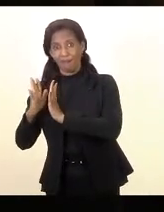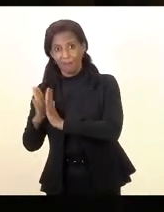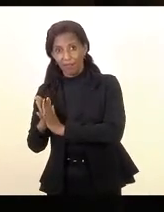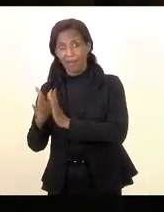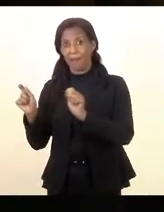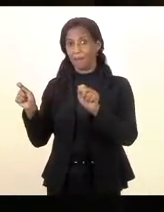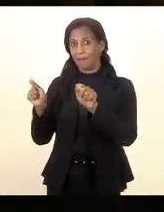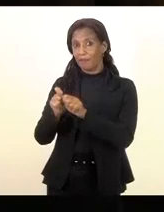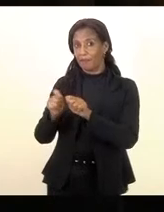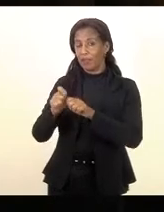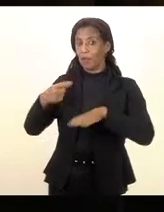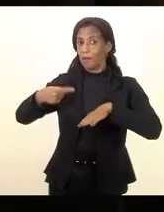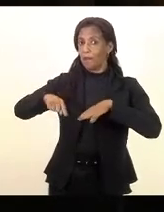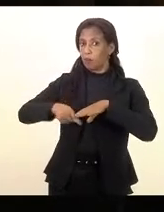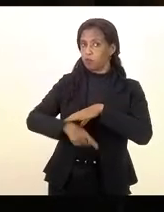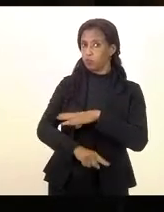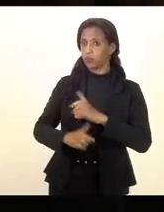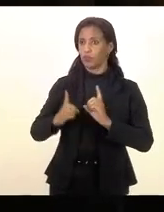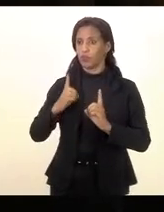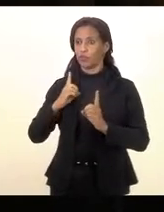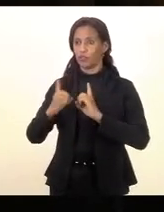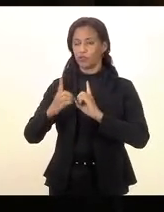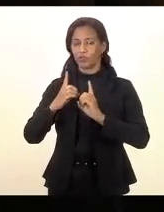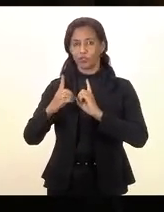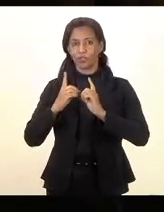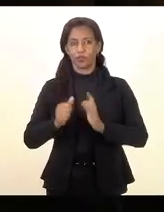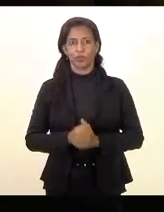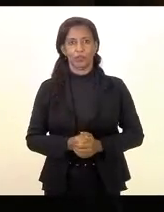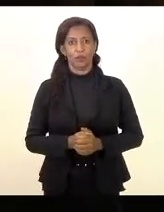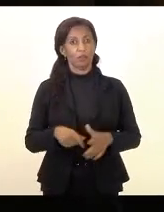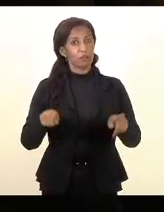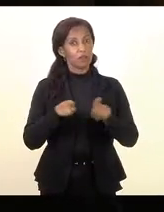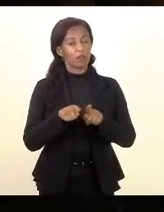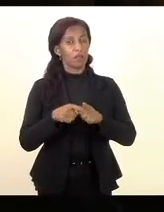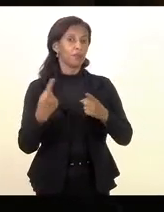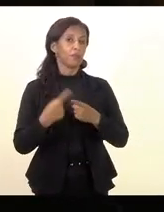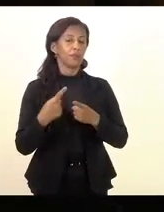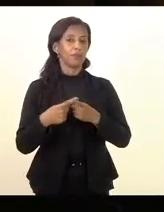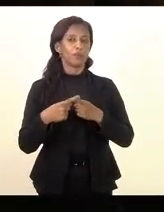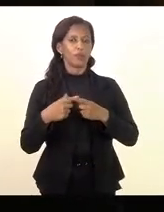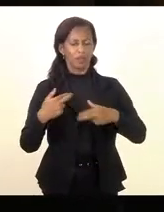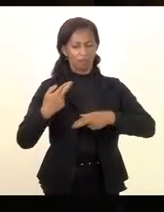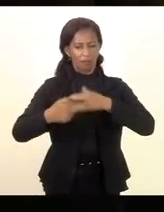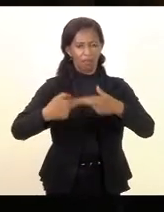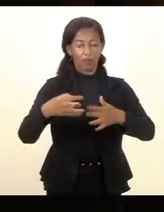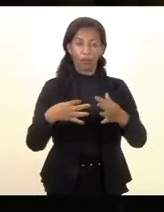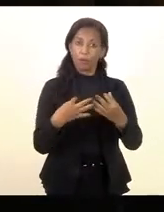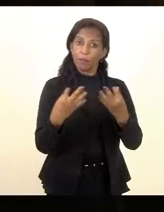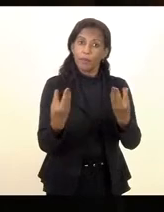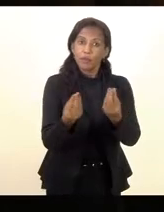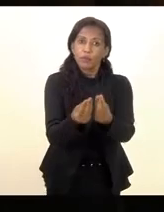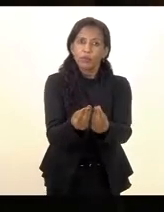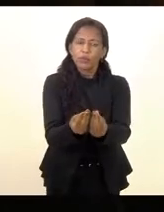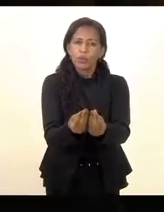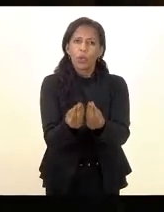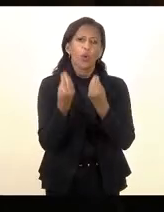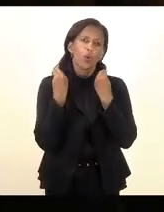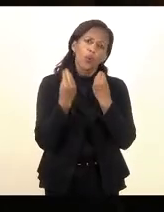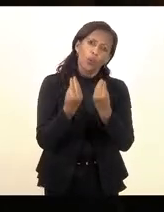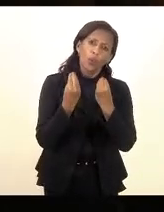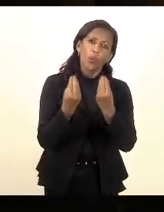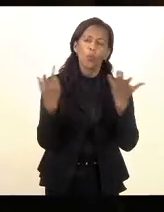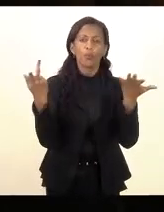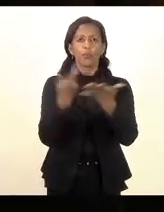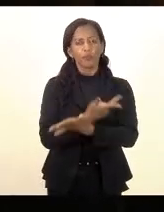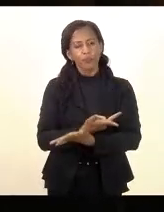fazer uma profunda discussão com a comunidade de educação do Rio de Janeiro até porque uma reforma para todo mundo como que vão se comportar por exemplo